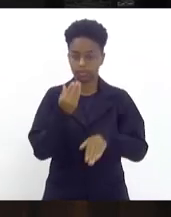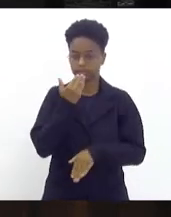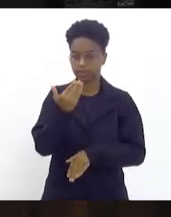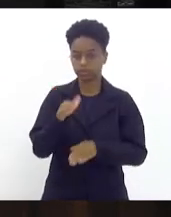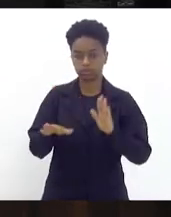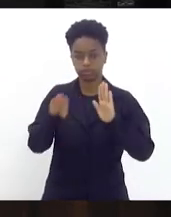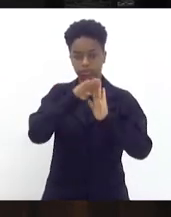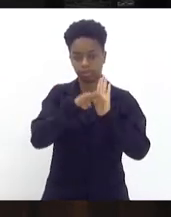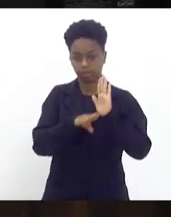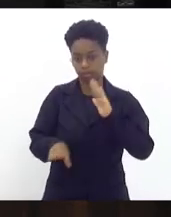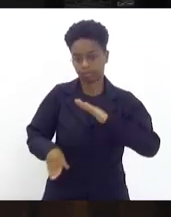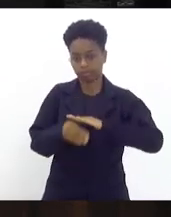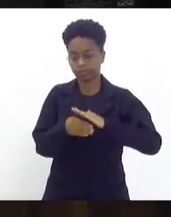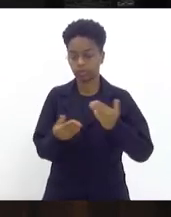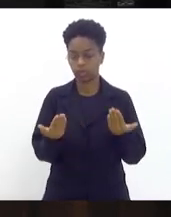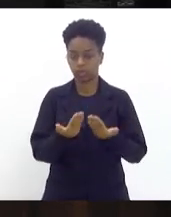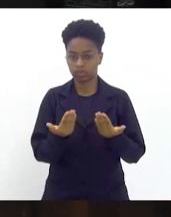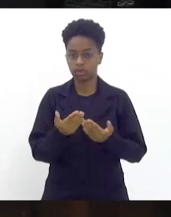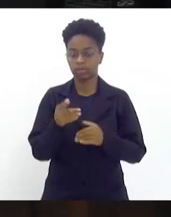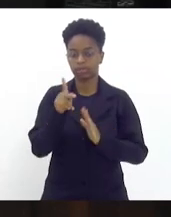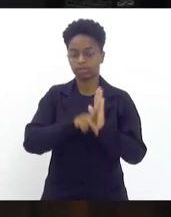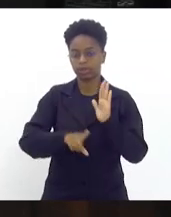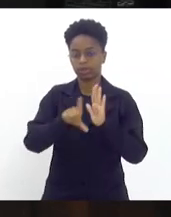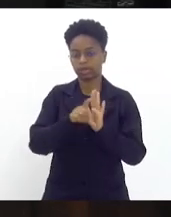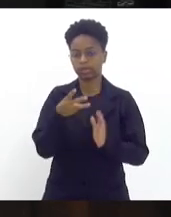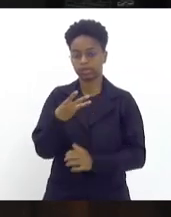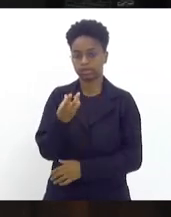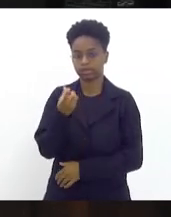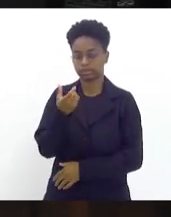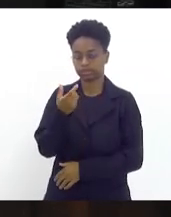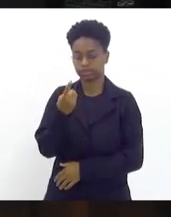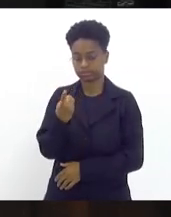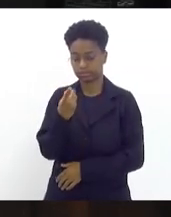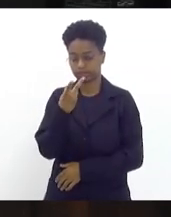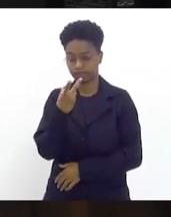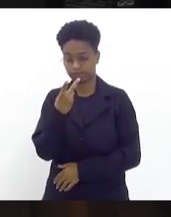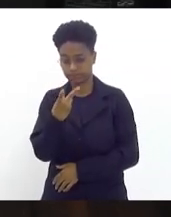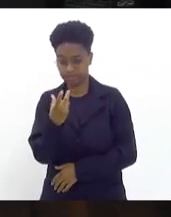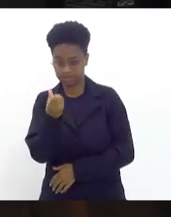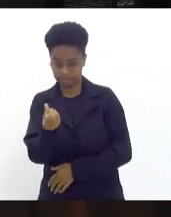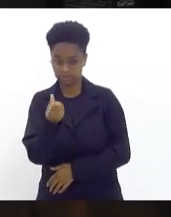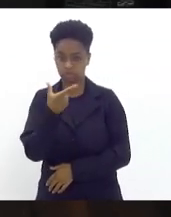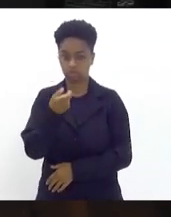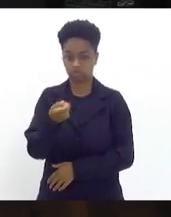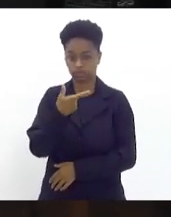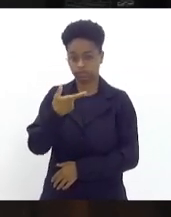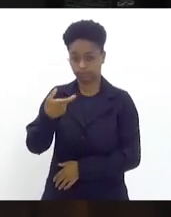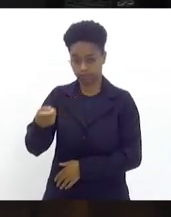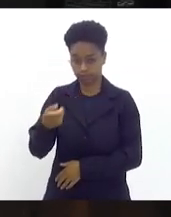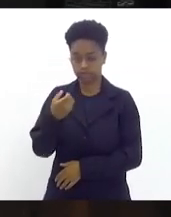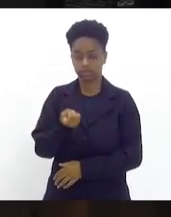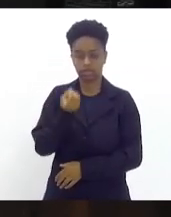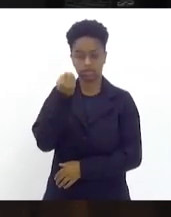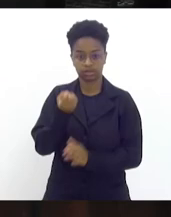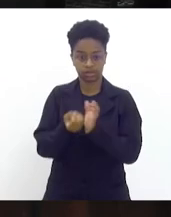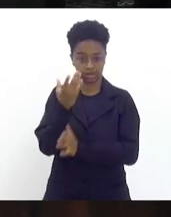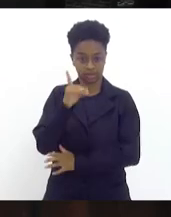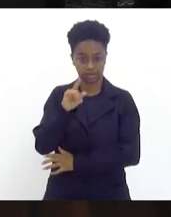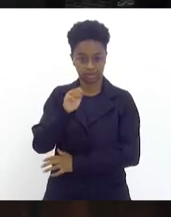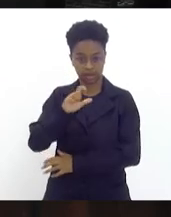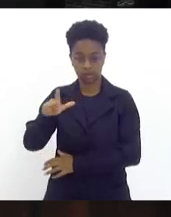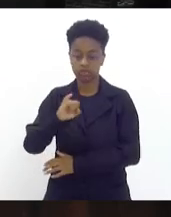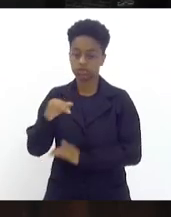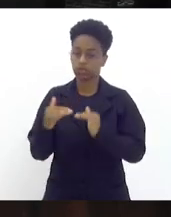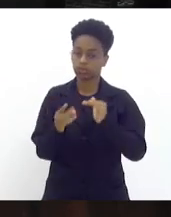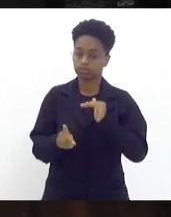inclusão na hora do dia do projeto de lei 3.126 de 20 de altura é deputado Daniel liberou seus que aprovam permaneça